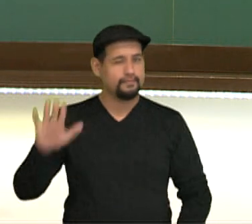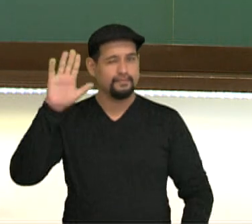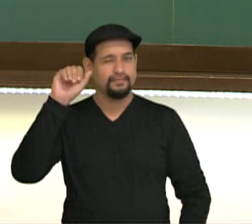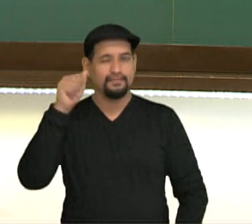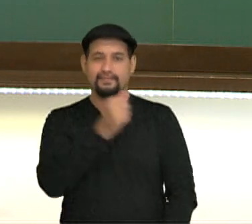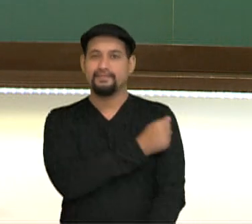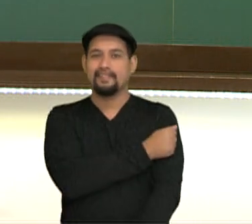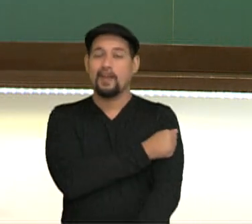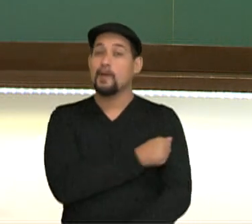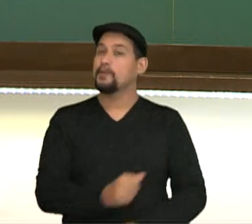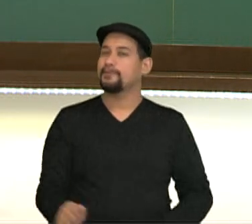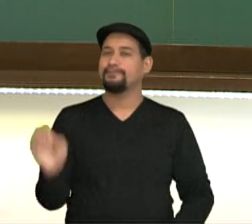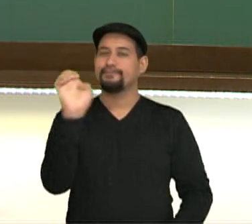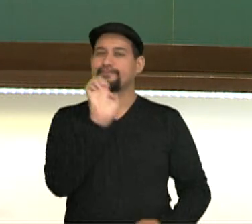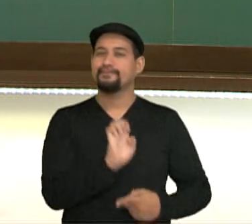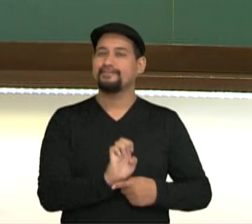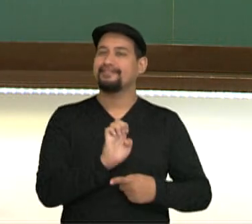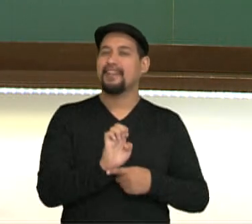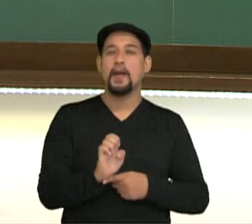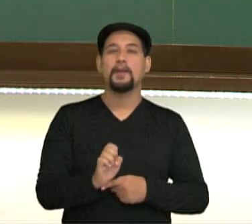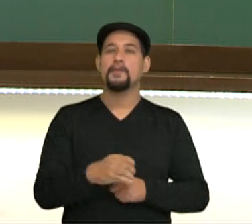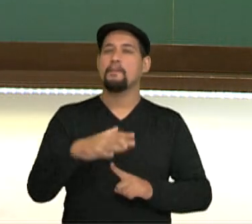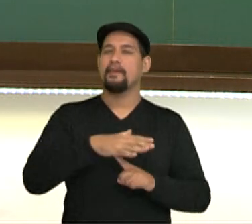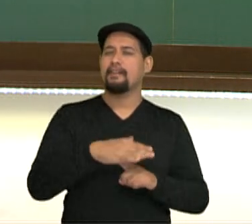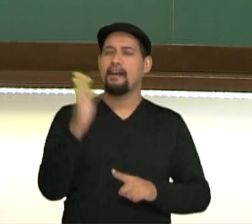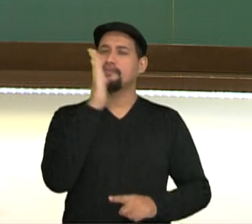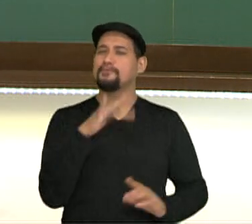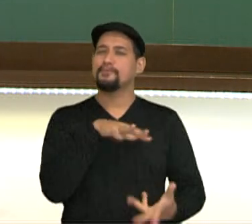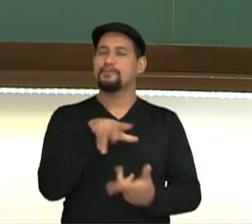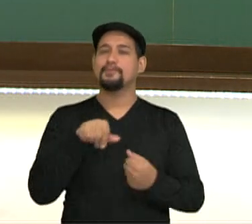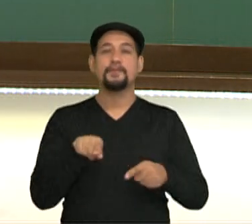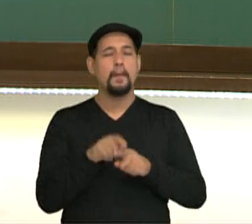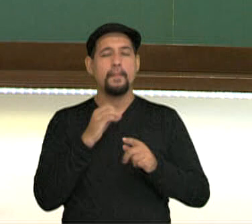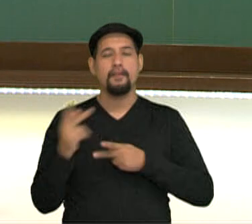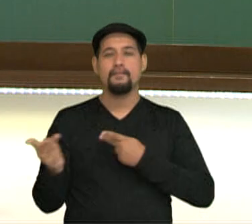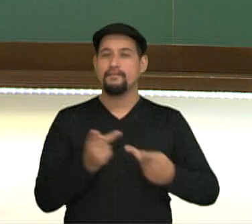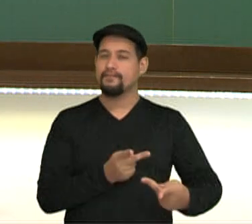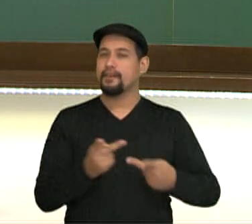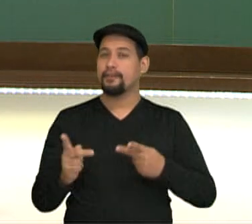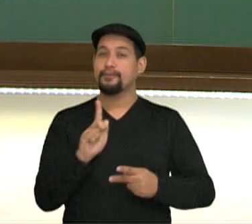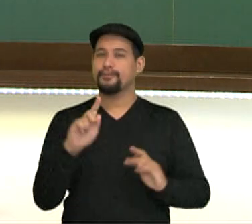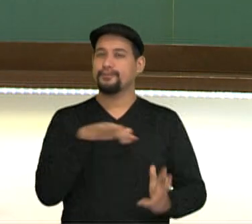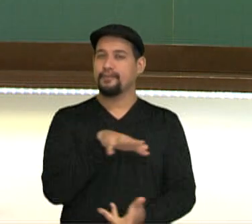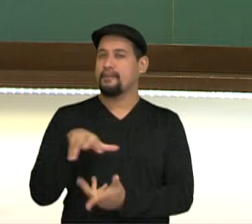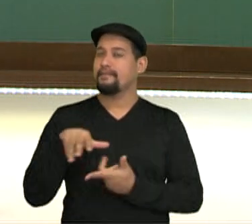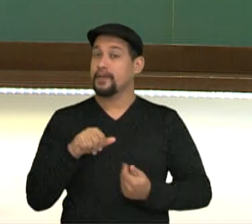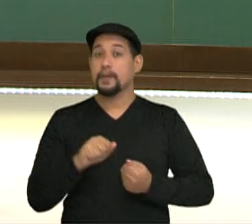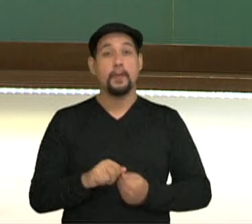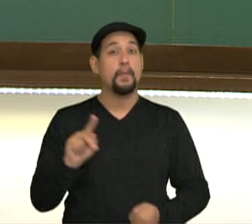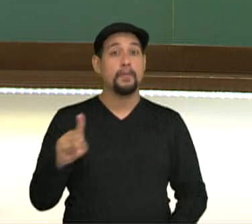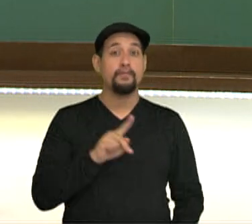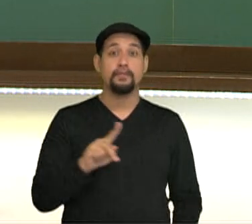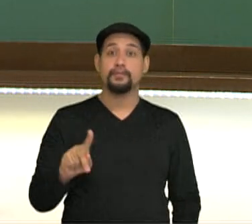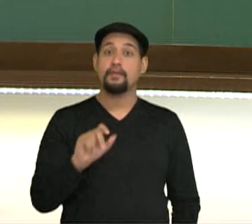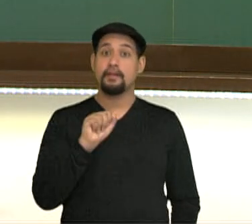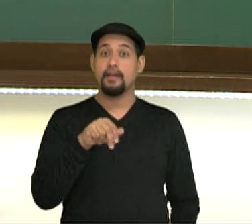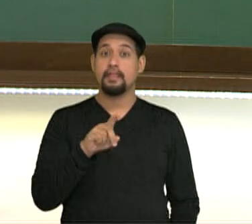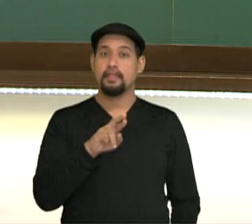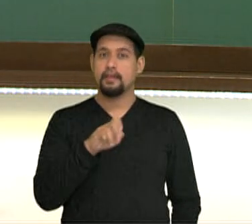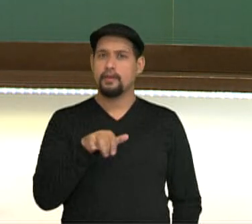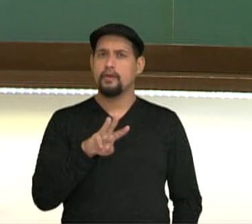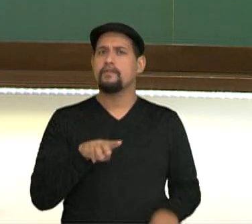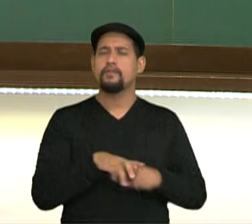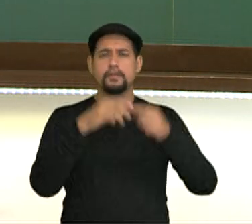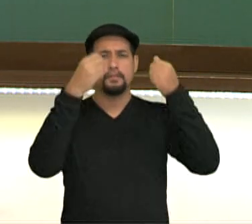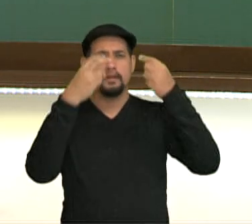Olá, estudante do estado do Paraná, do Brasil e do mundo, seja muito bem-vindo à nossa aula de Geografia do programa Aula Paraná. Eu sou o professor Andrew e vou levar até